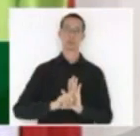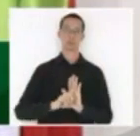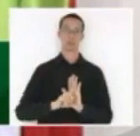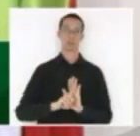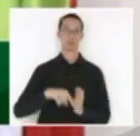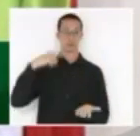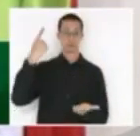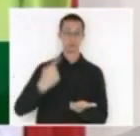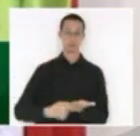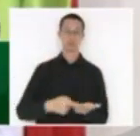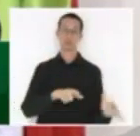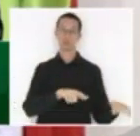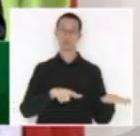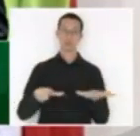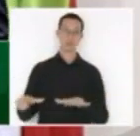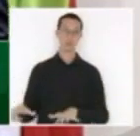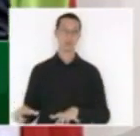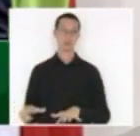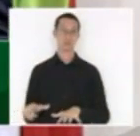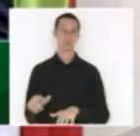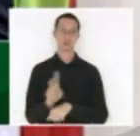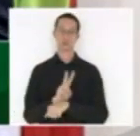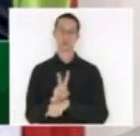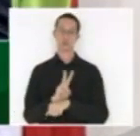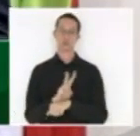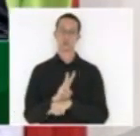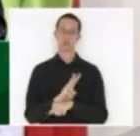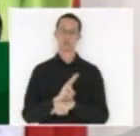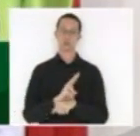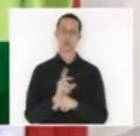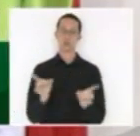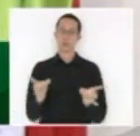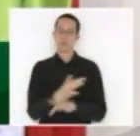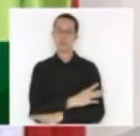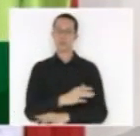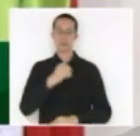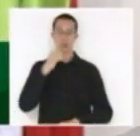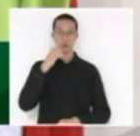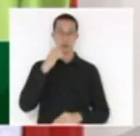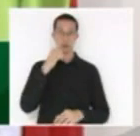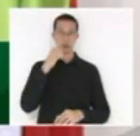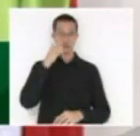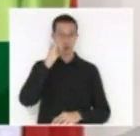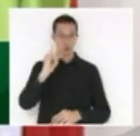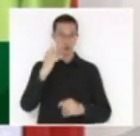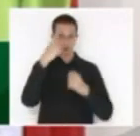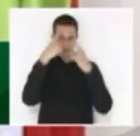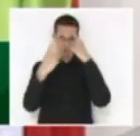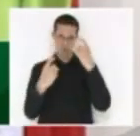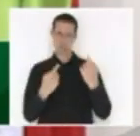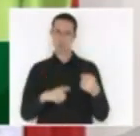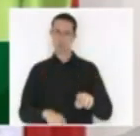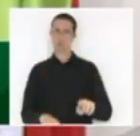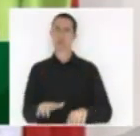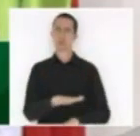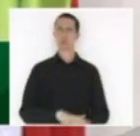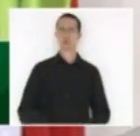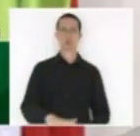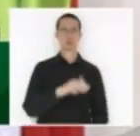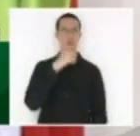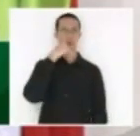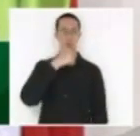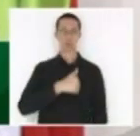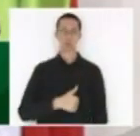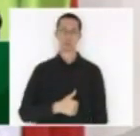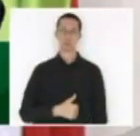Semana Estadual da Vigília Feminista pelo Fim da Violência contra a Mulher. Um projeto de uma iniciativa muito